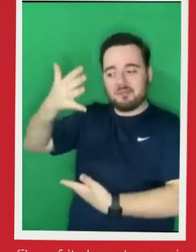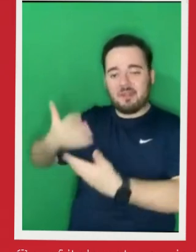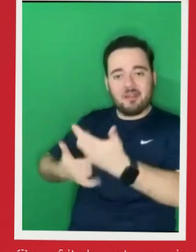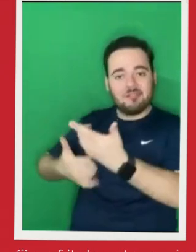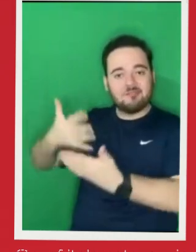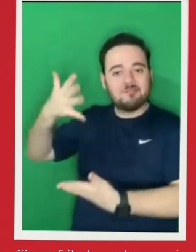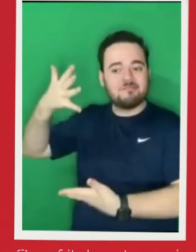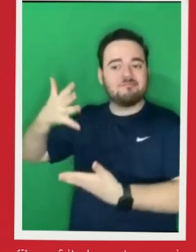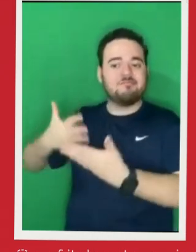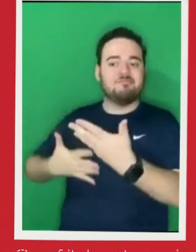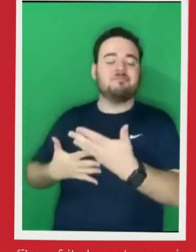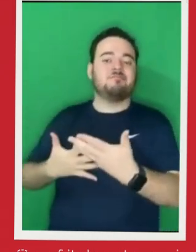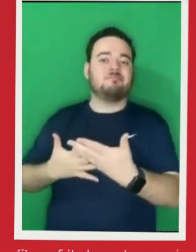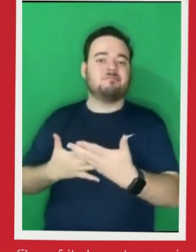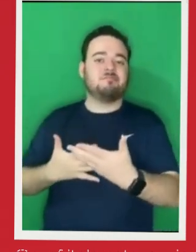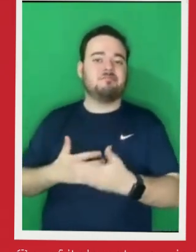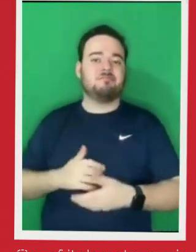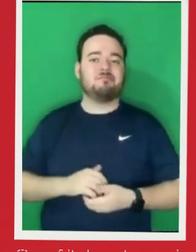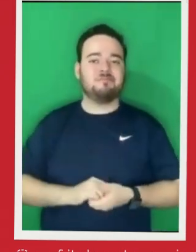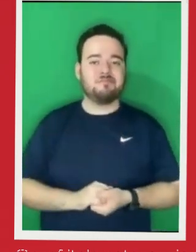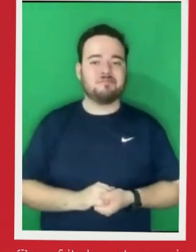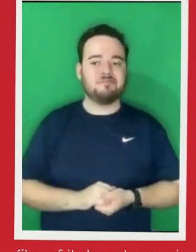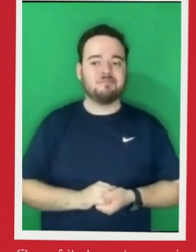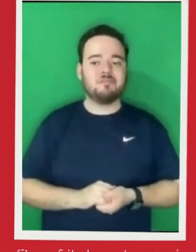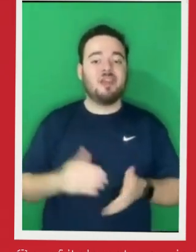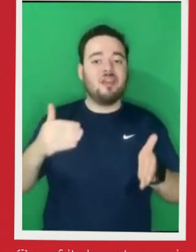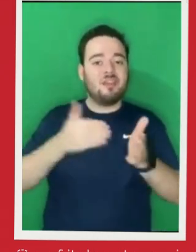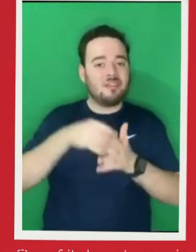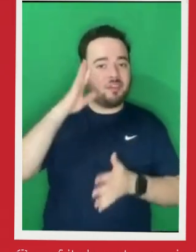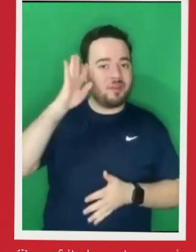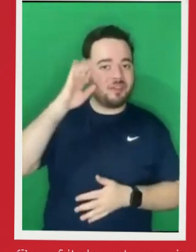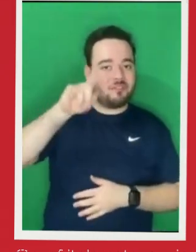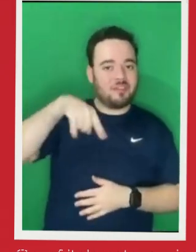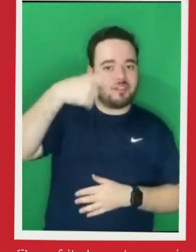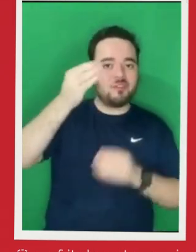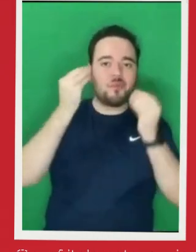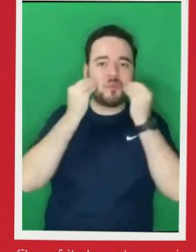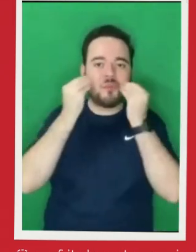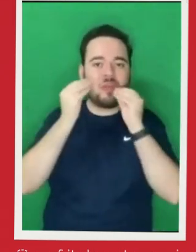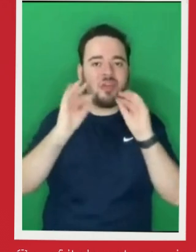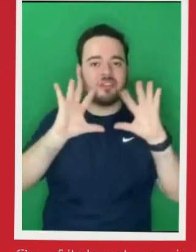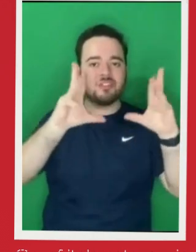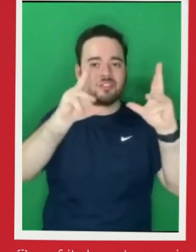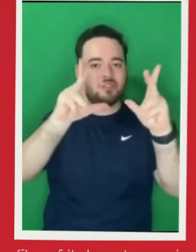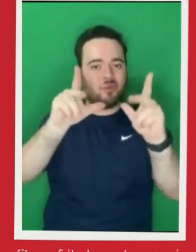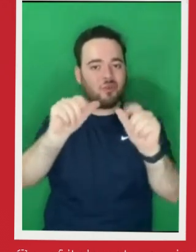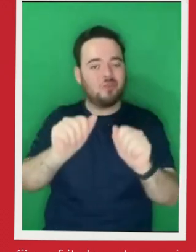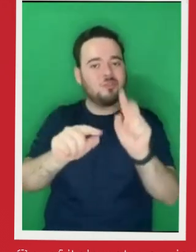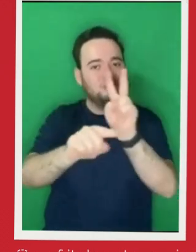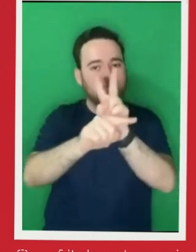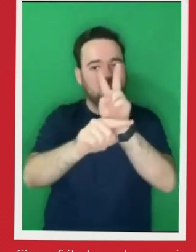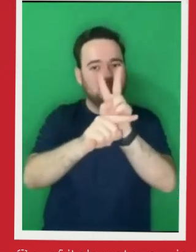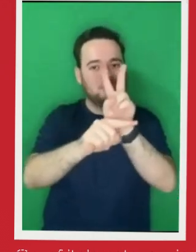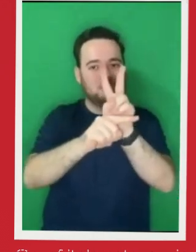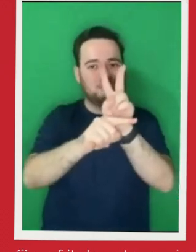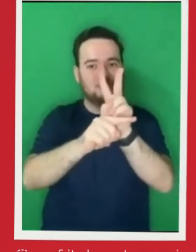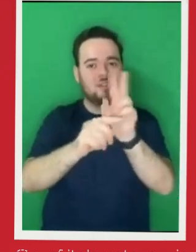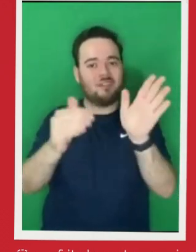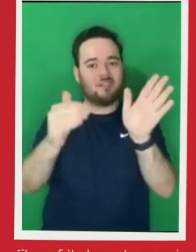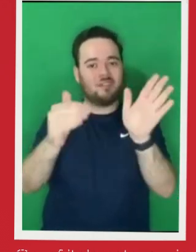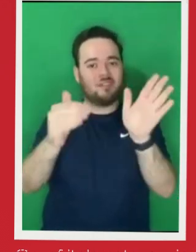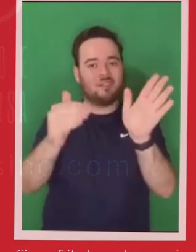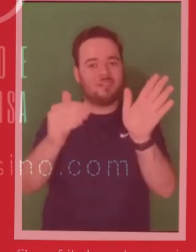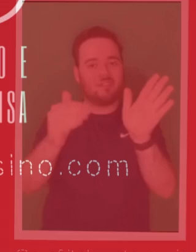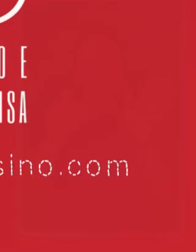escuta de vocês do que eu mesma falando. Até quarta-feira que vem, um beijo em todo mundo, descansem e se cuidem, viu? Até!